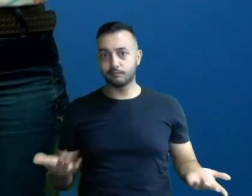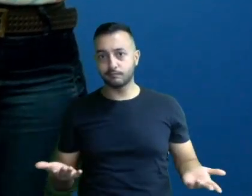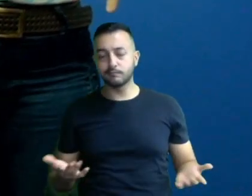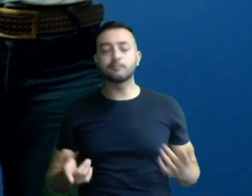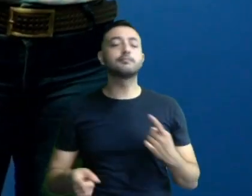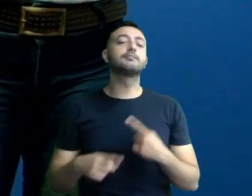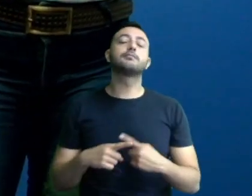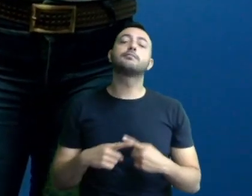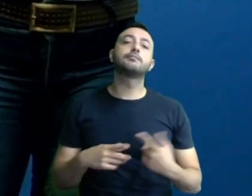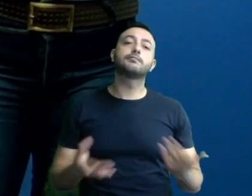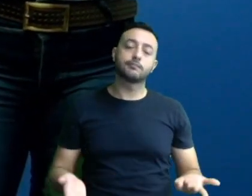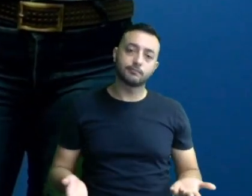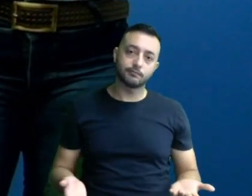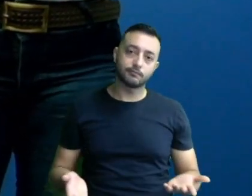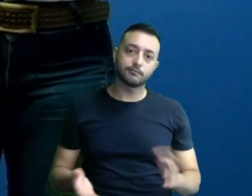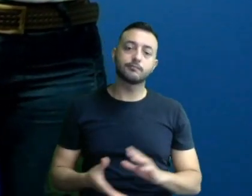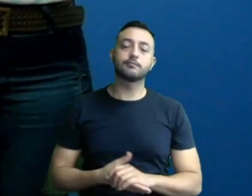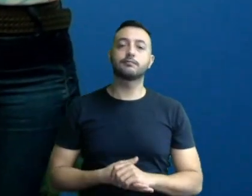O porquê disso.